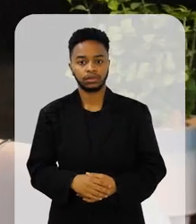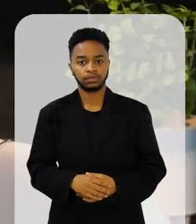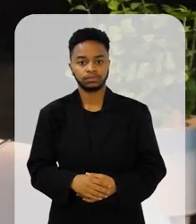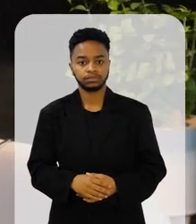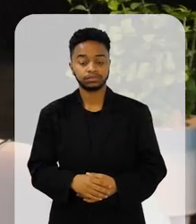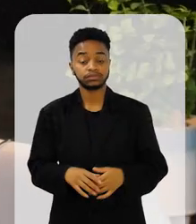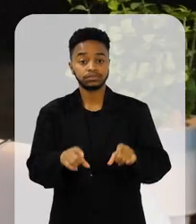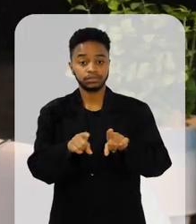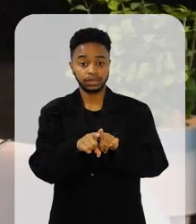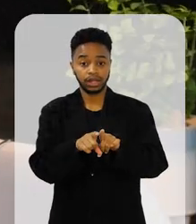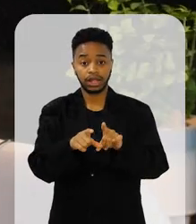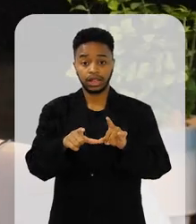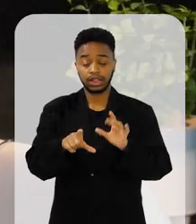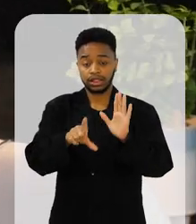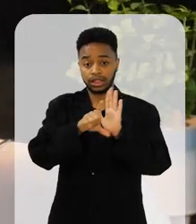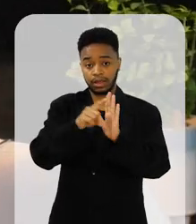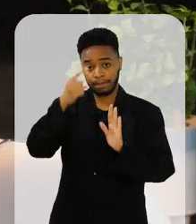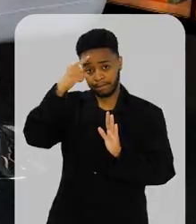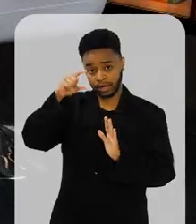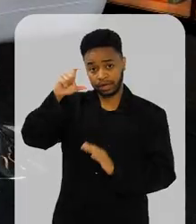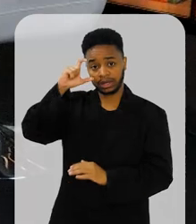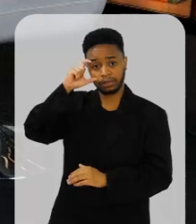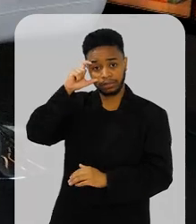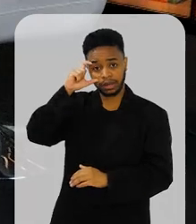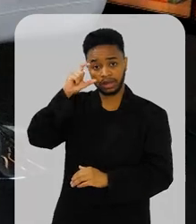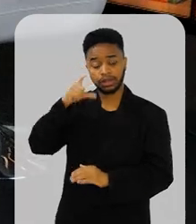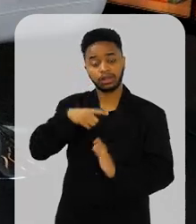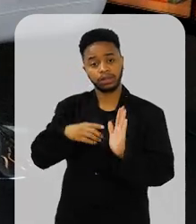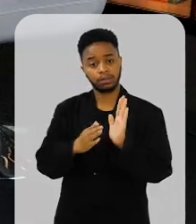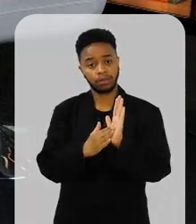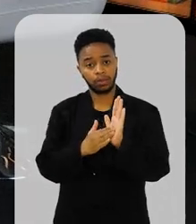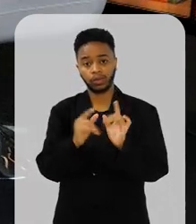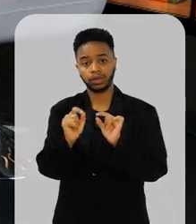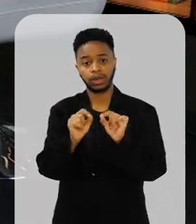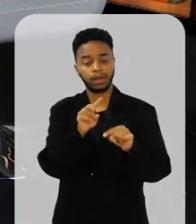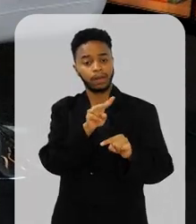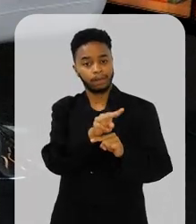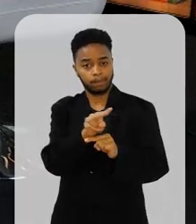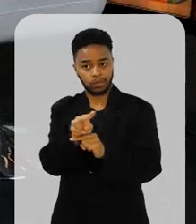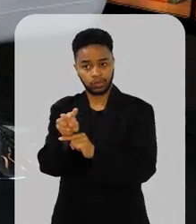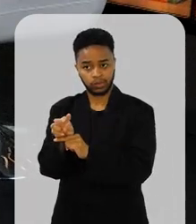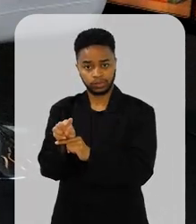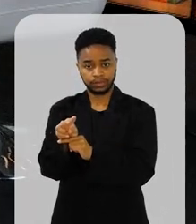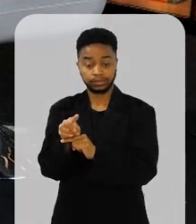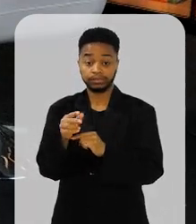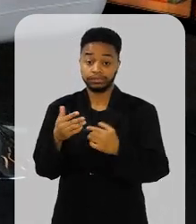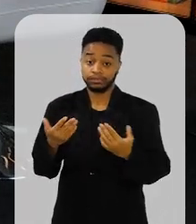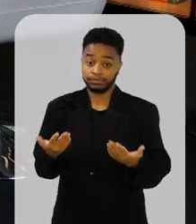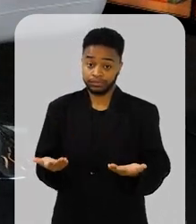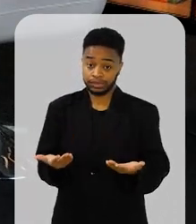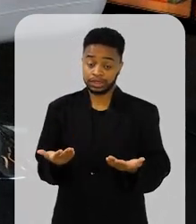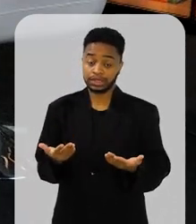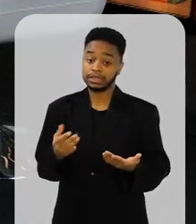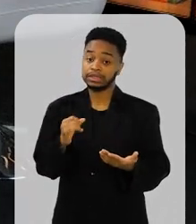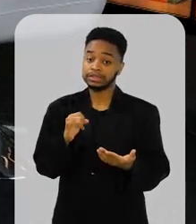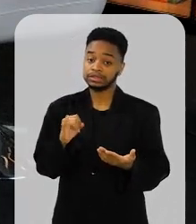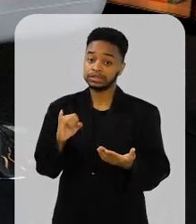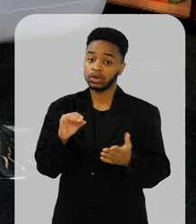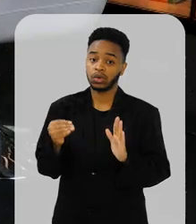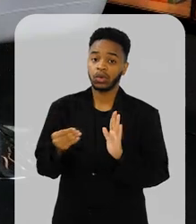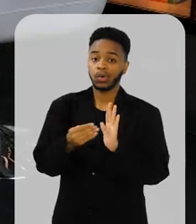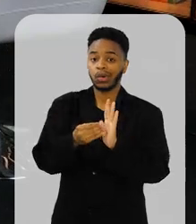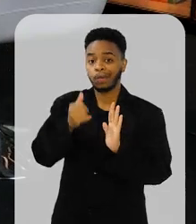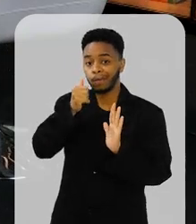importante. Mas nós temos a Lei Maria da Penha. A Lei Maria da Penha. Maria da Penha, ela propõe medidas protetivas. Então, no caso, se tratando de